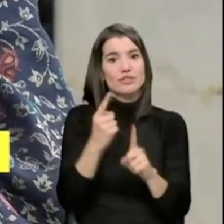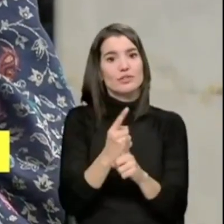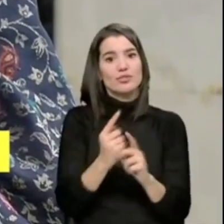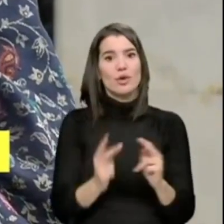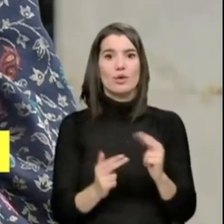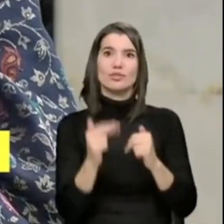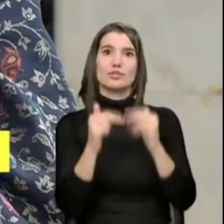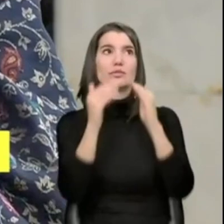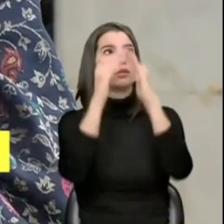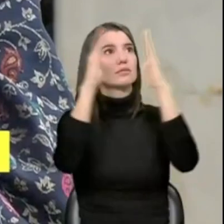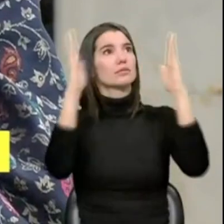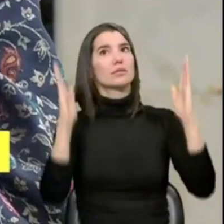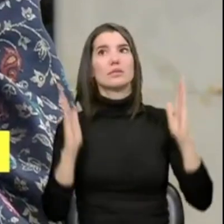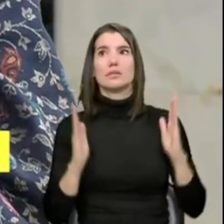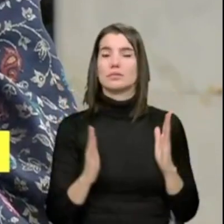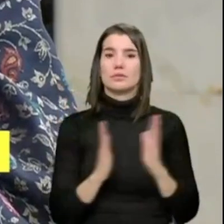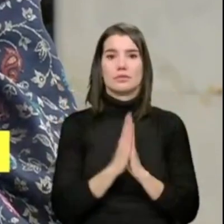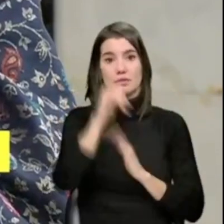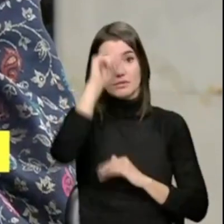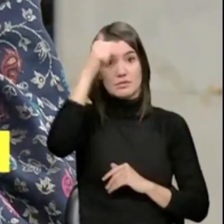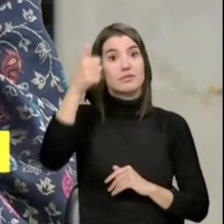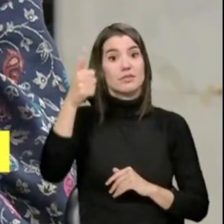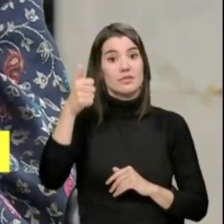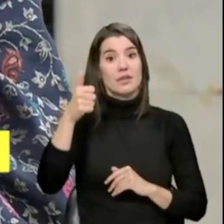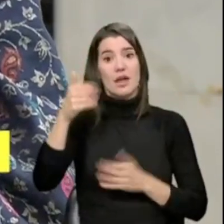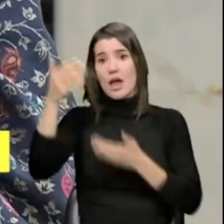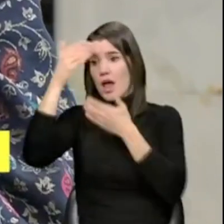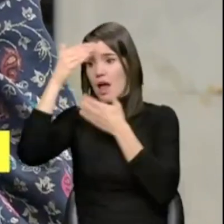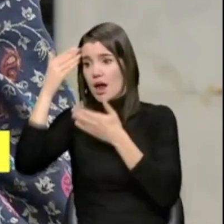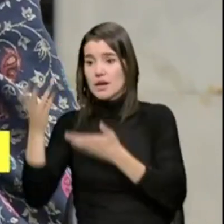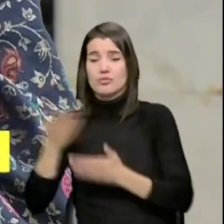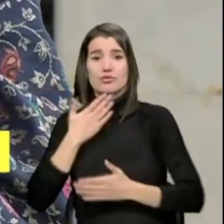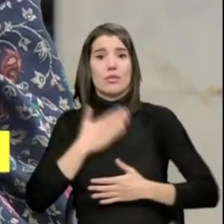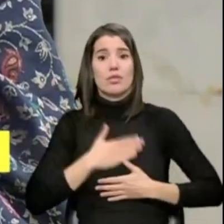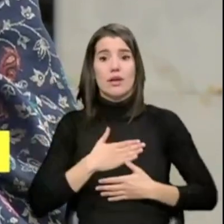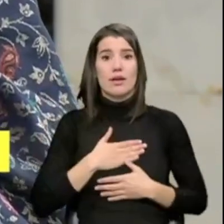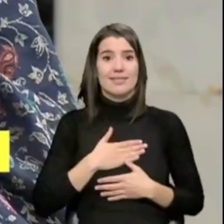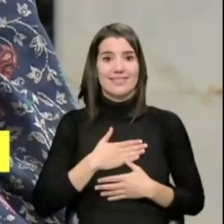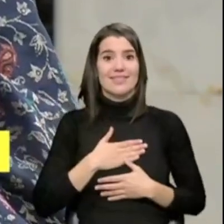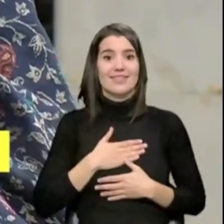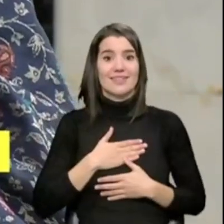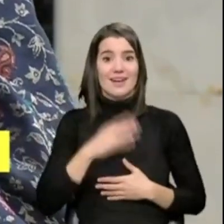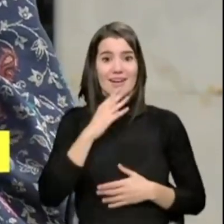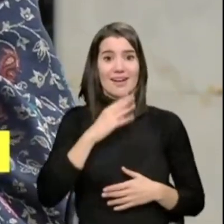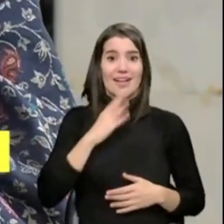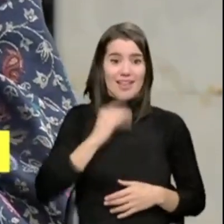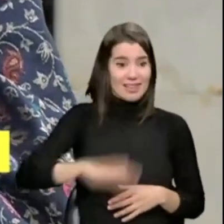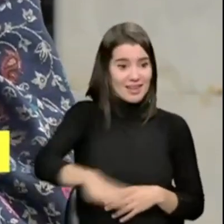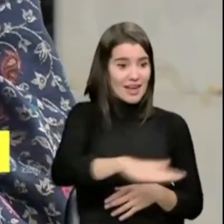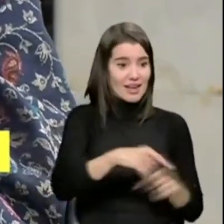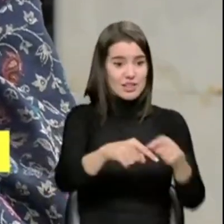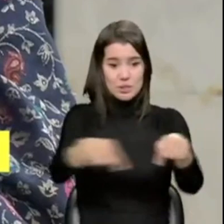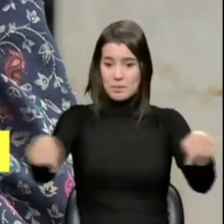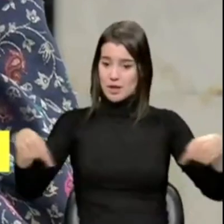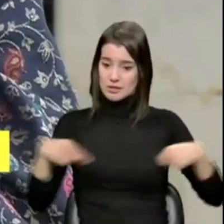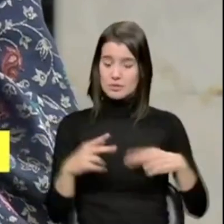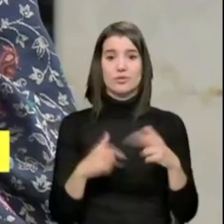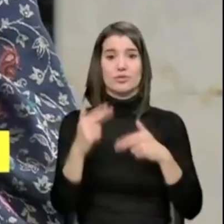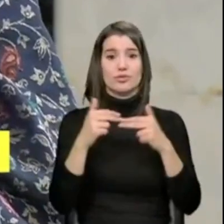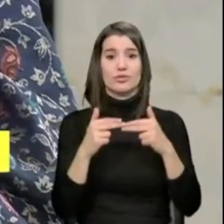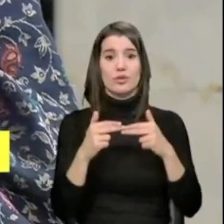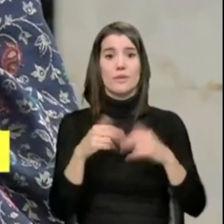hindu, contribuiu os árabes que nos deram o espaço para a construção,